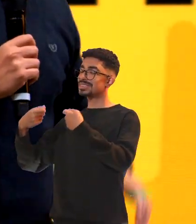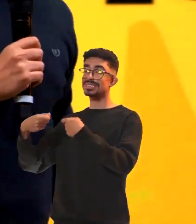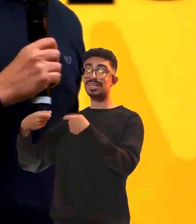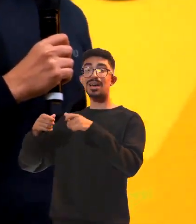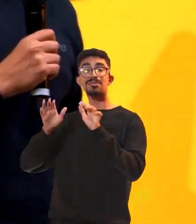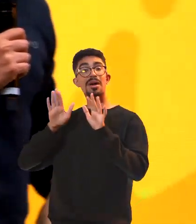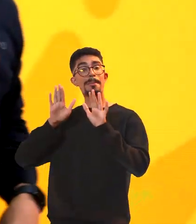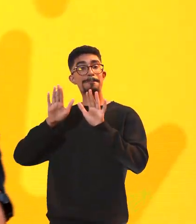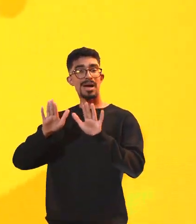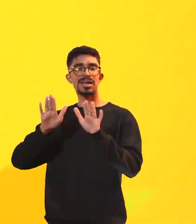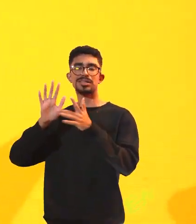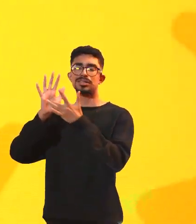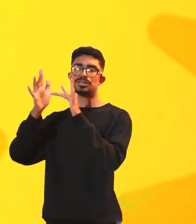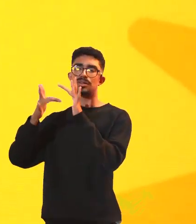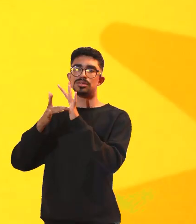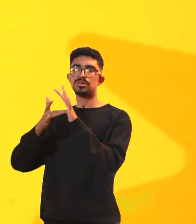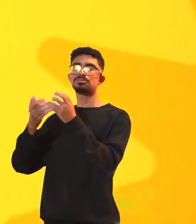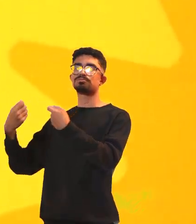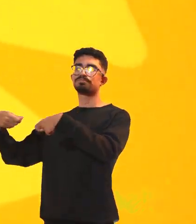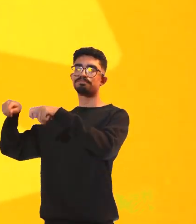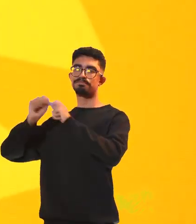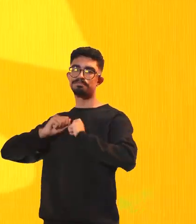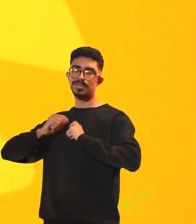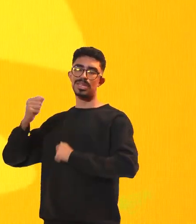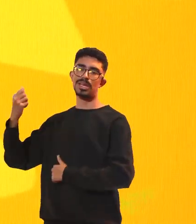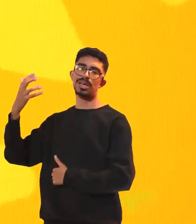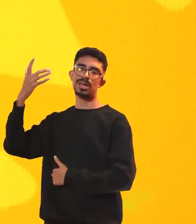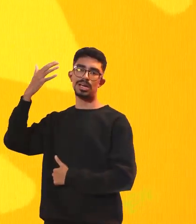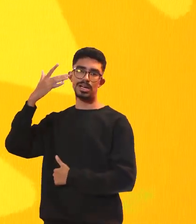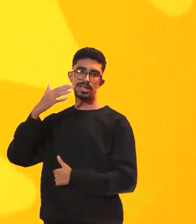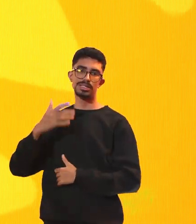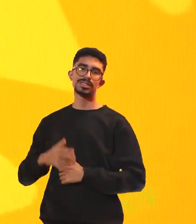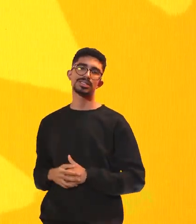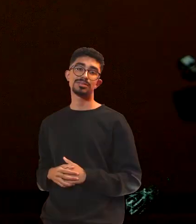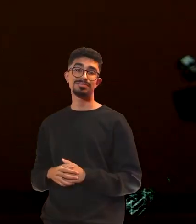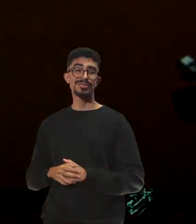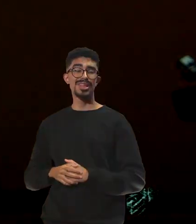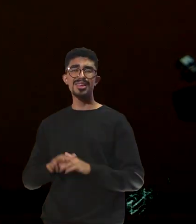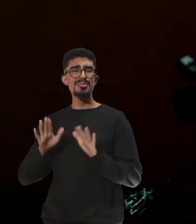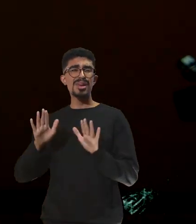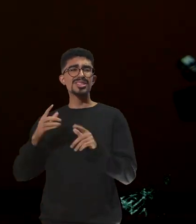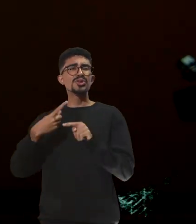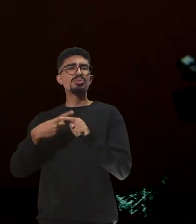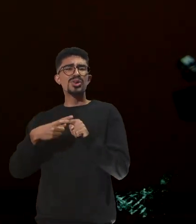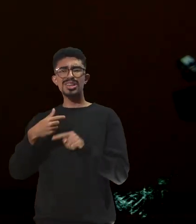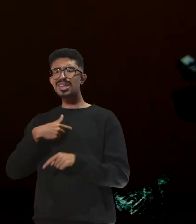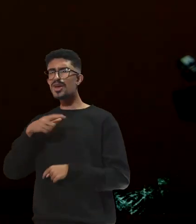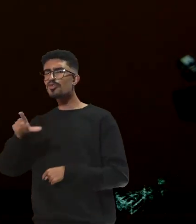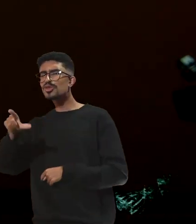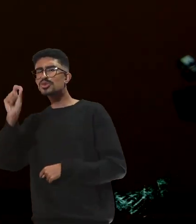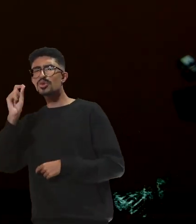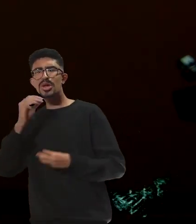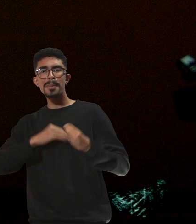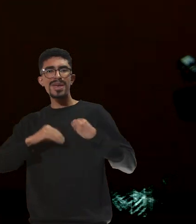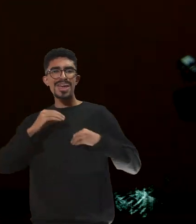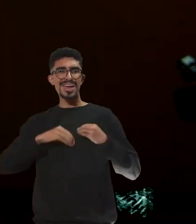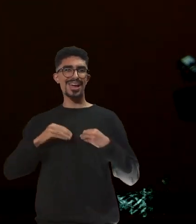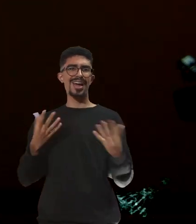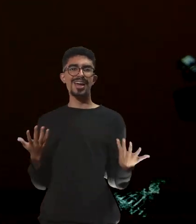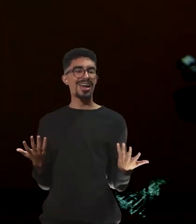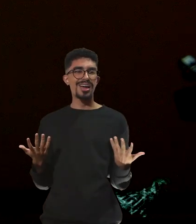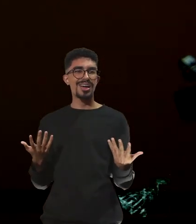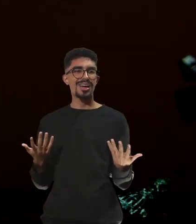alcança através do sacrifício de Jesus. Mas é tão melhor não pecar. Porque